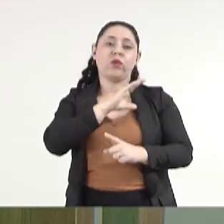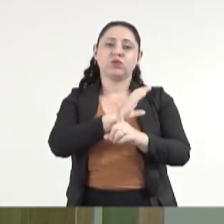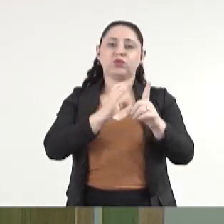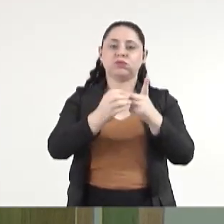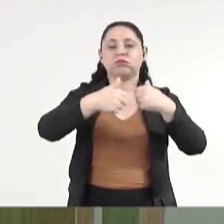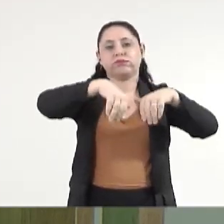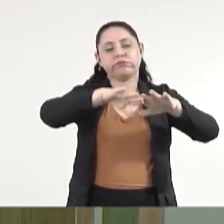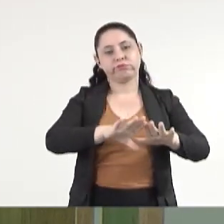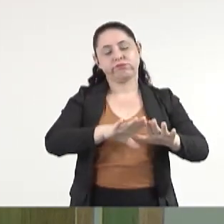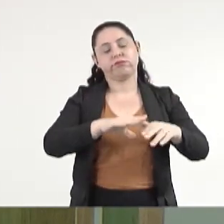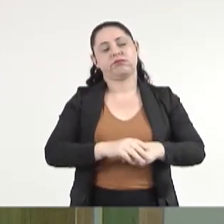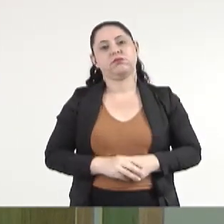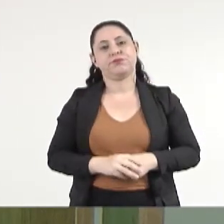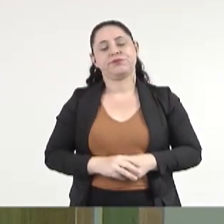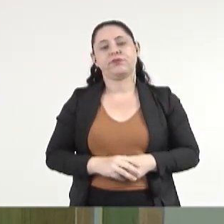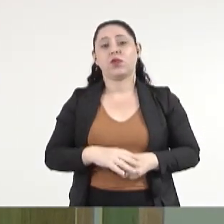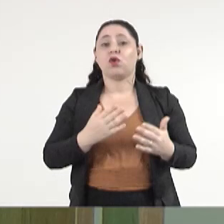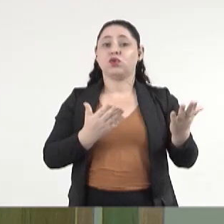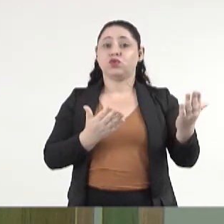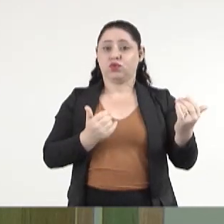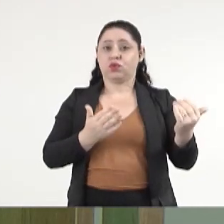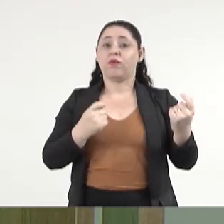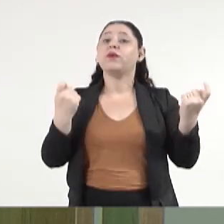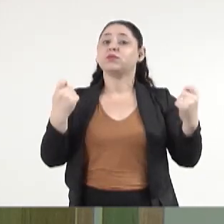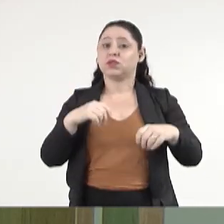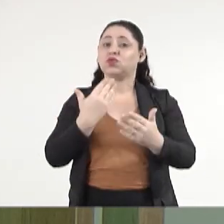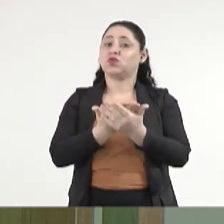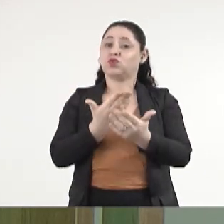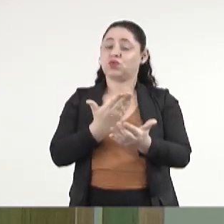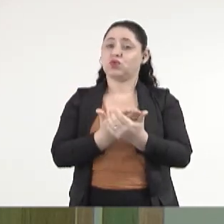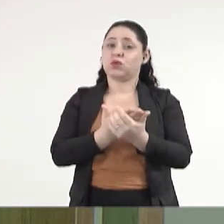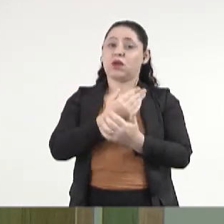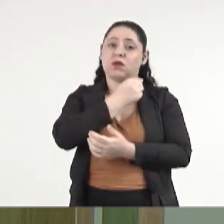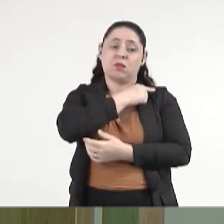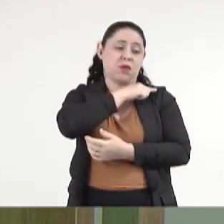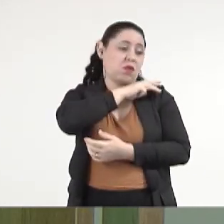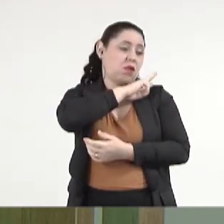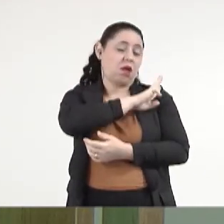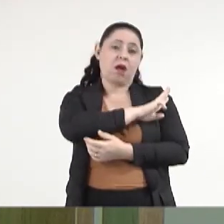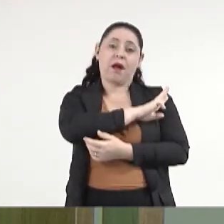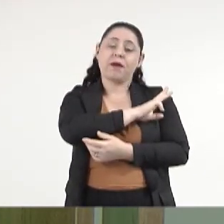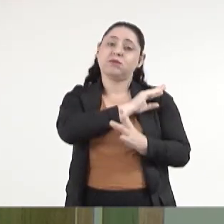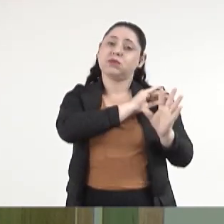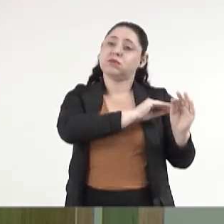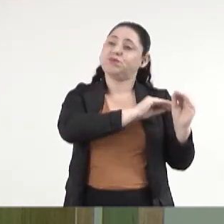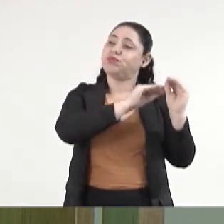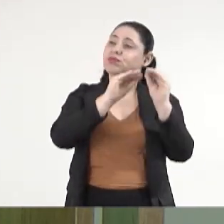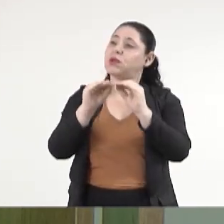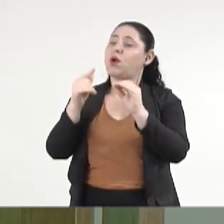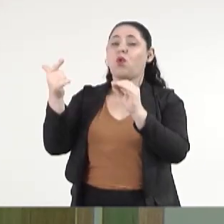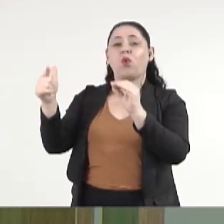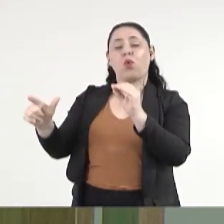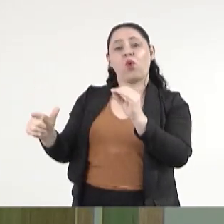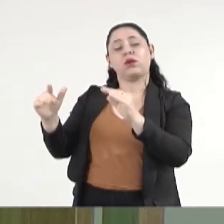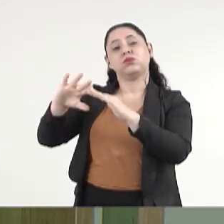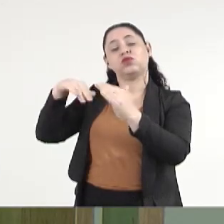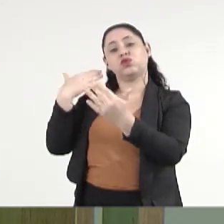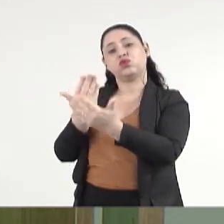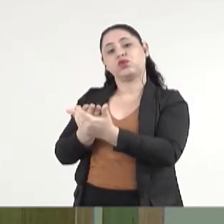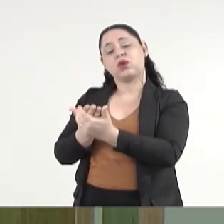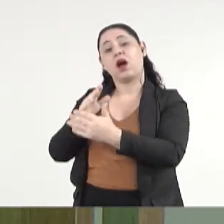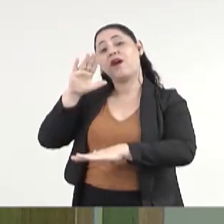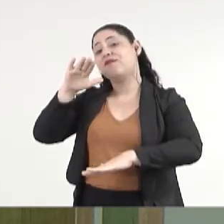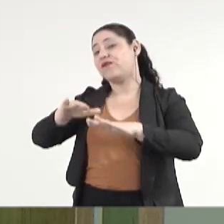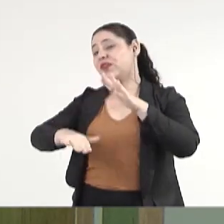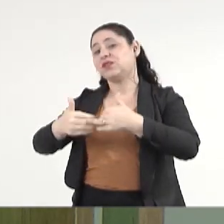na comunidade. Então, os adolescentes jovens que precisam estudar no ensino médio, eles precisam se deslocar da sua área, ir para uma